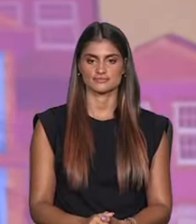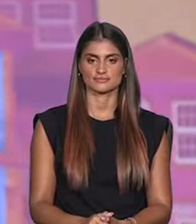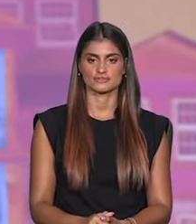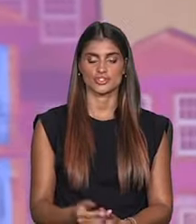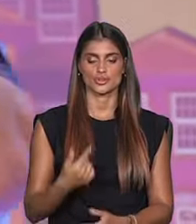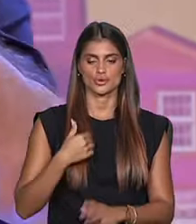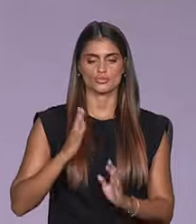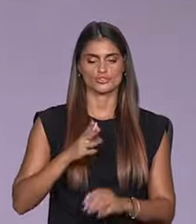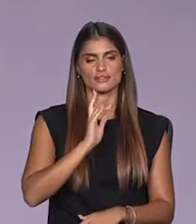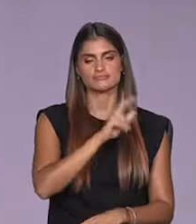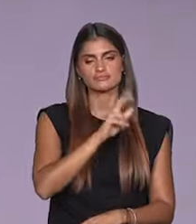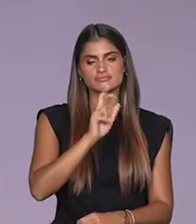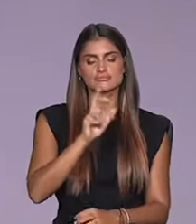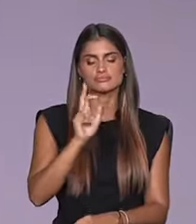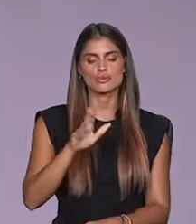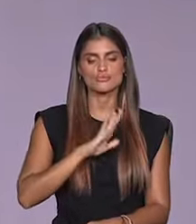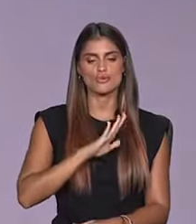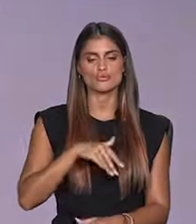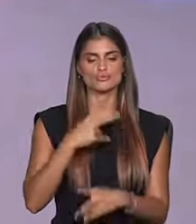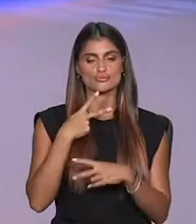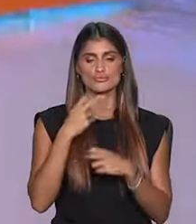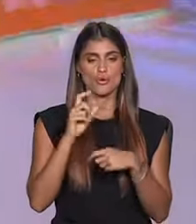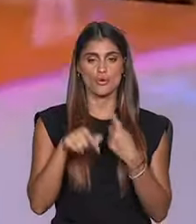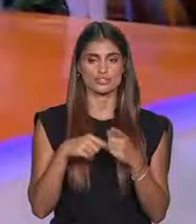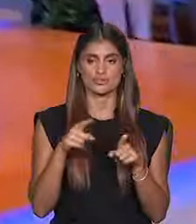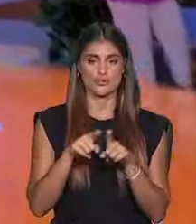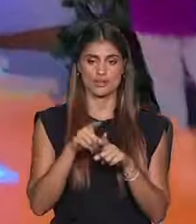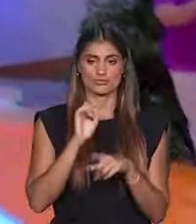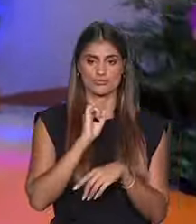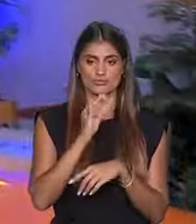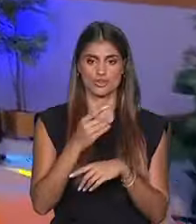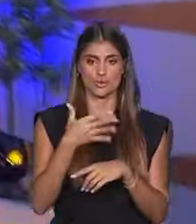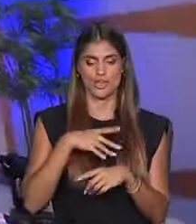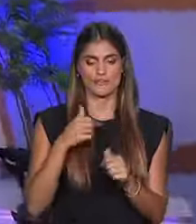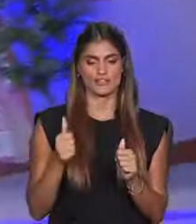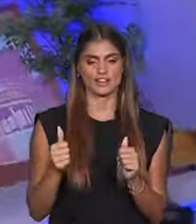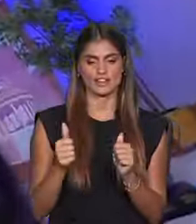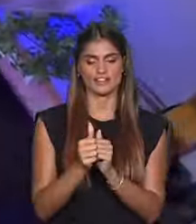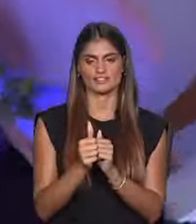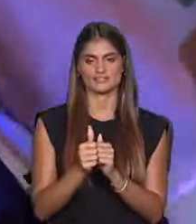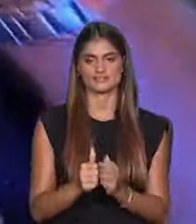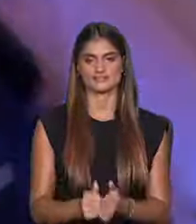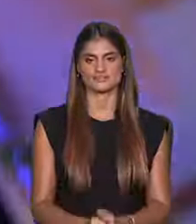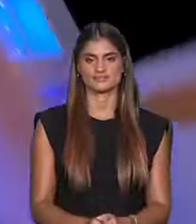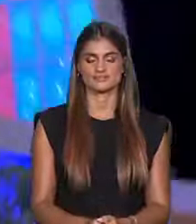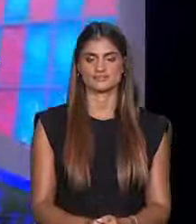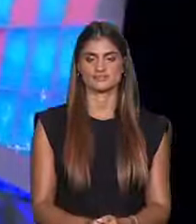casar. Já corri o mundo e não encontro outra igual com quem eu queira